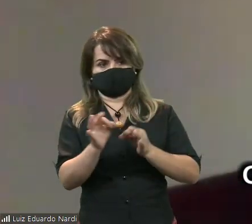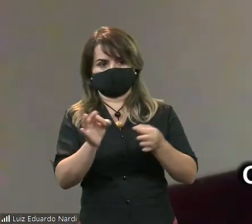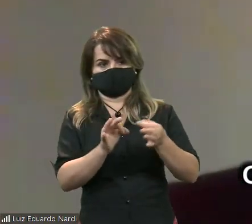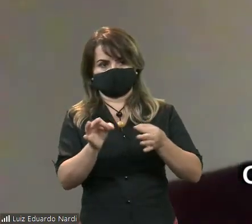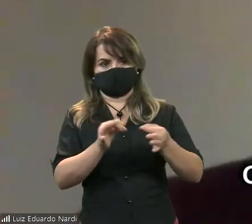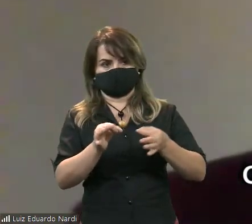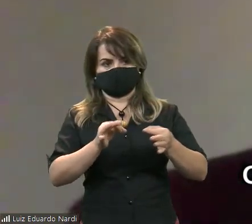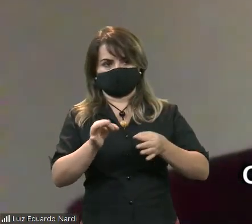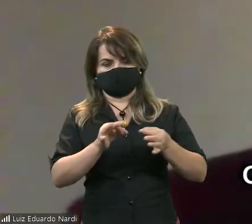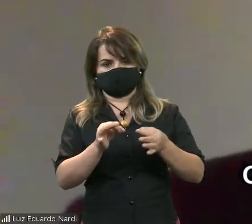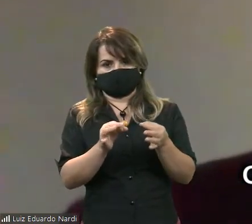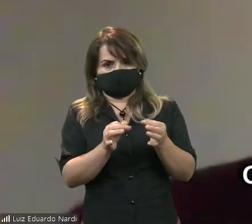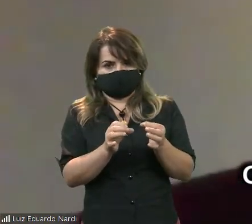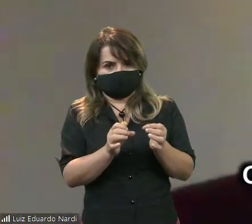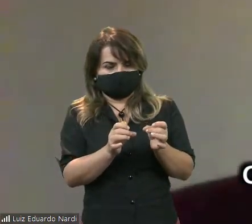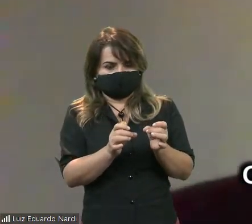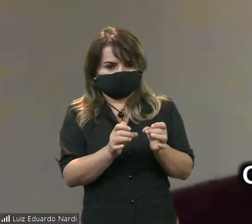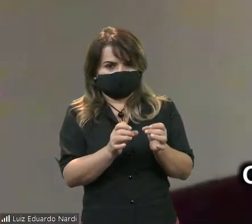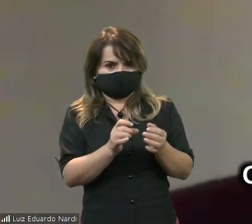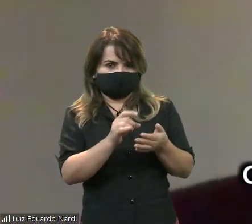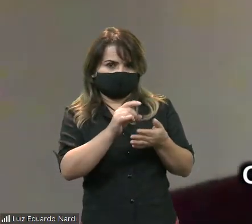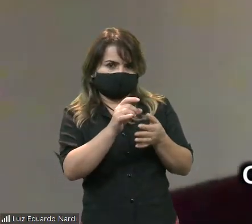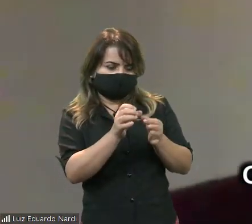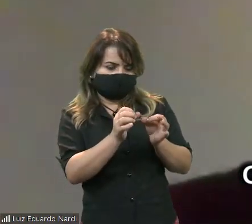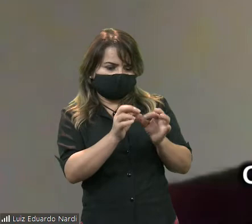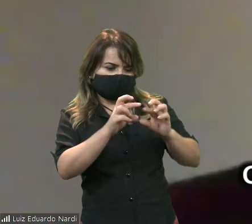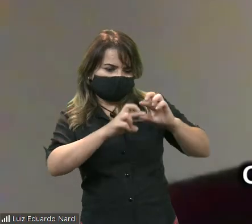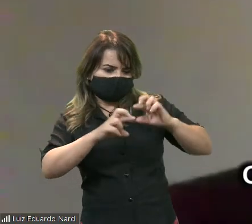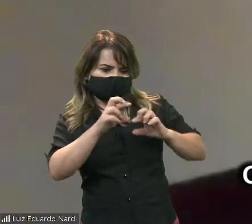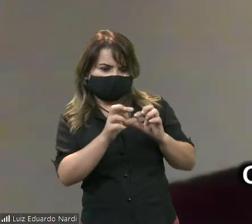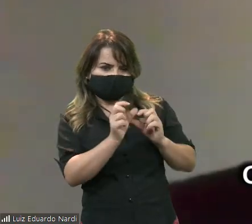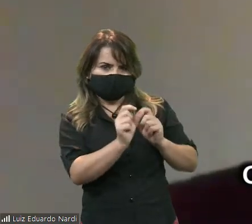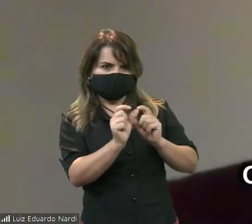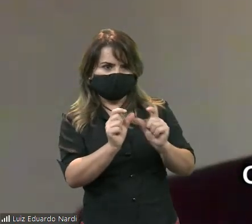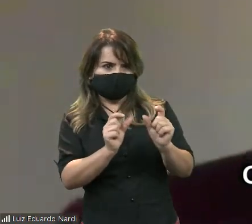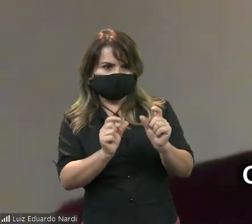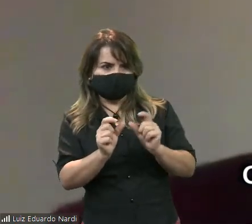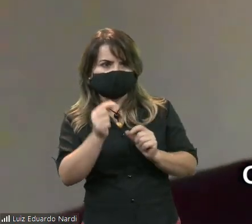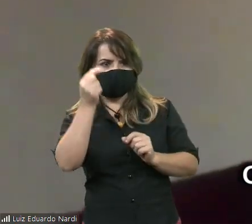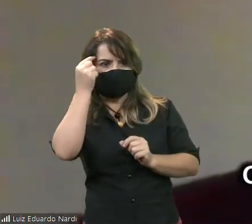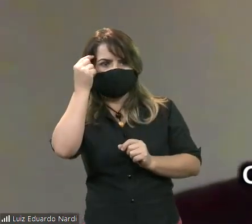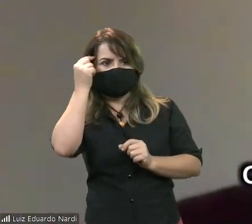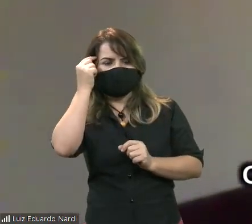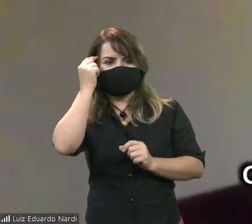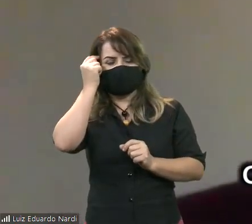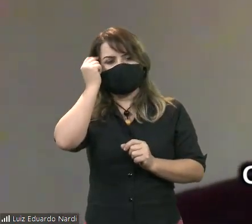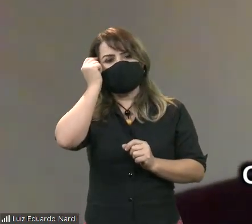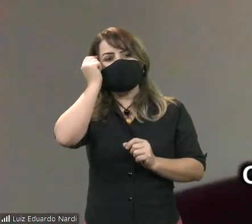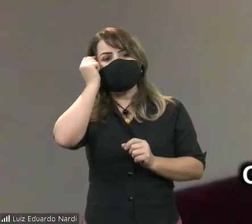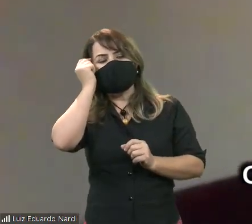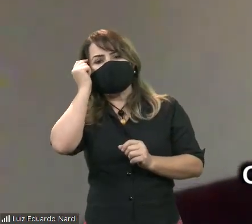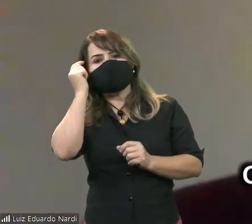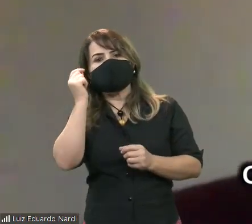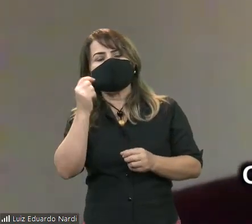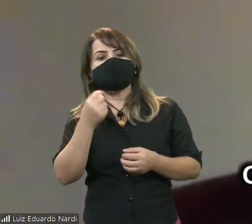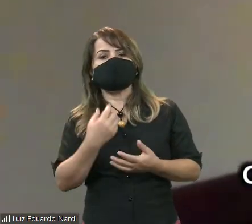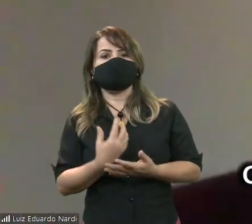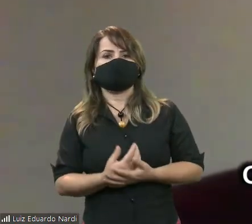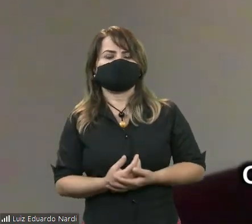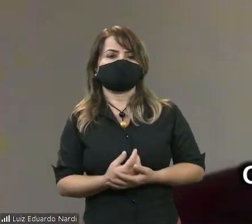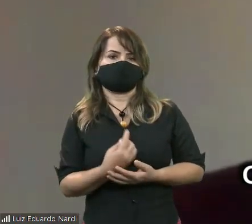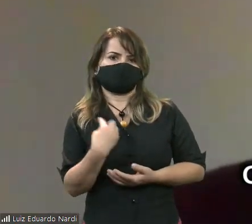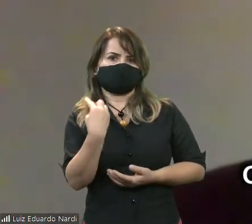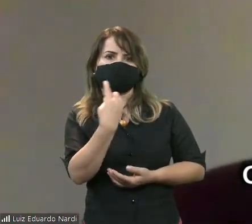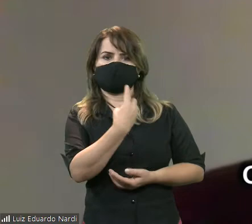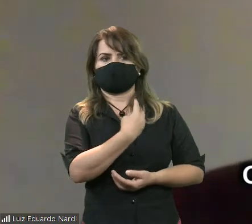um projeto elaborado, pensado pelo executivo como ferramenta, isso ou aquilo,